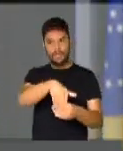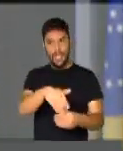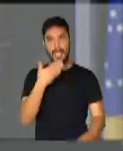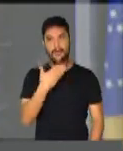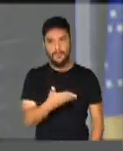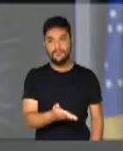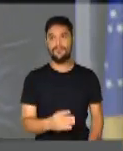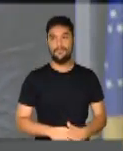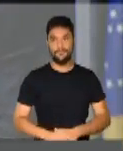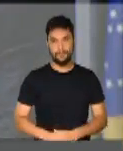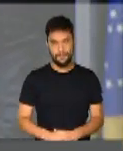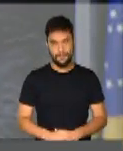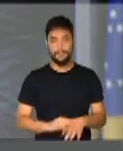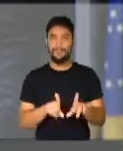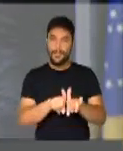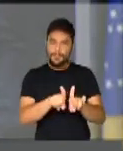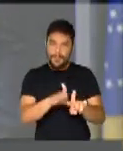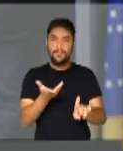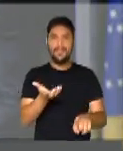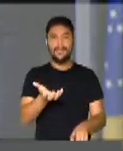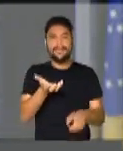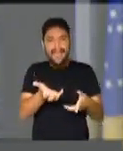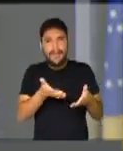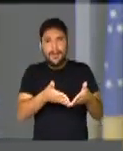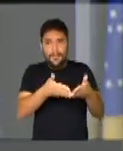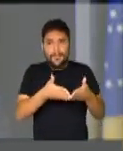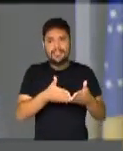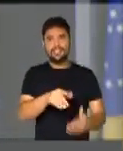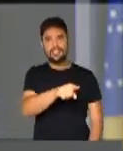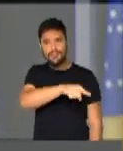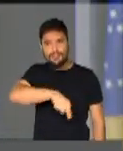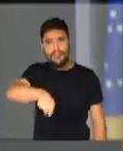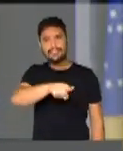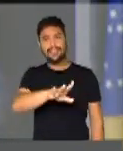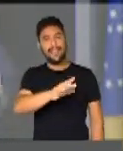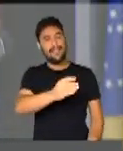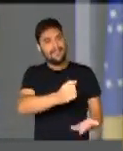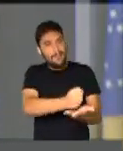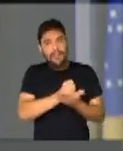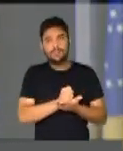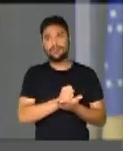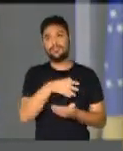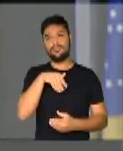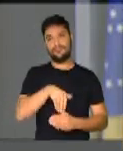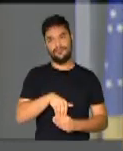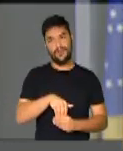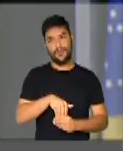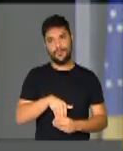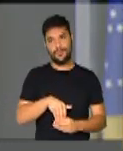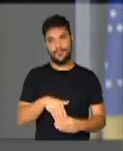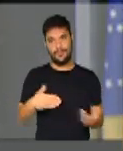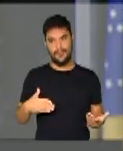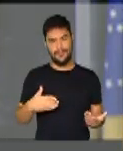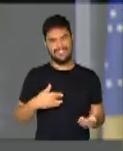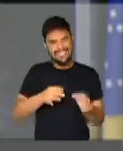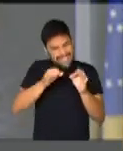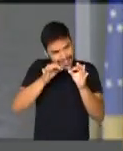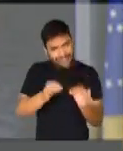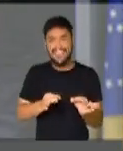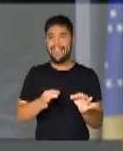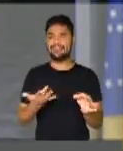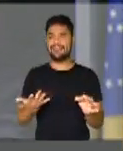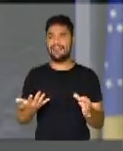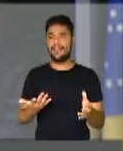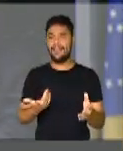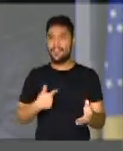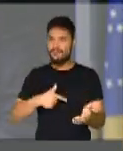uma vez poder contar com o voto de todos vocês. Tenho certeza que vou honrá-lo,